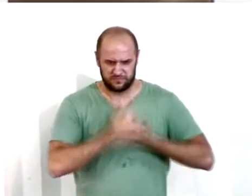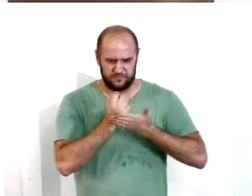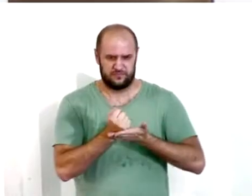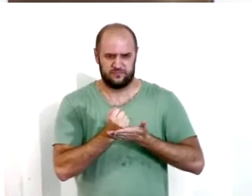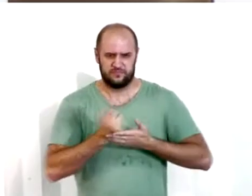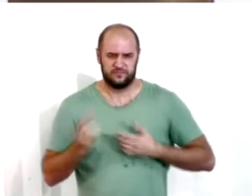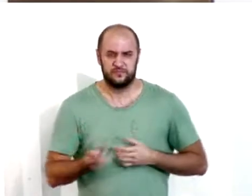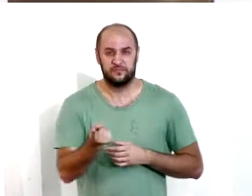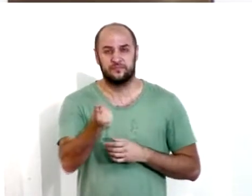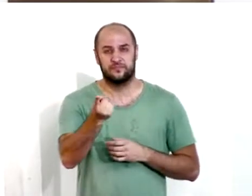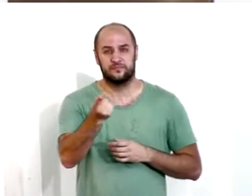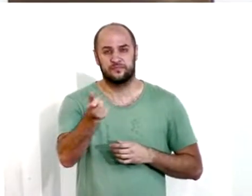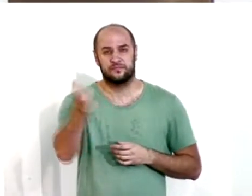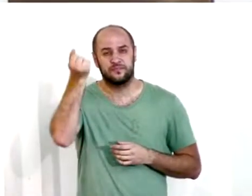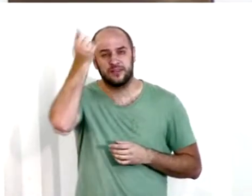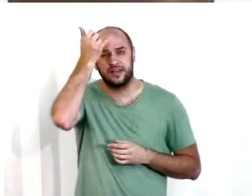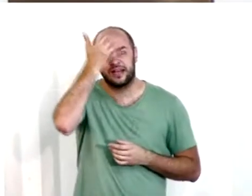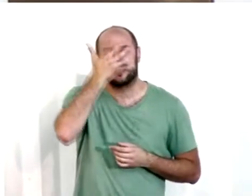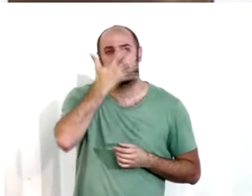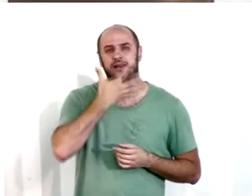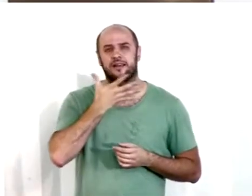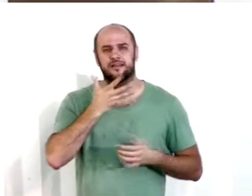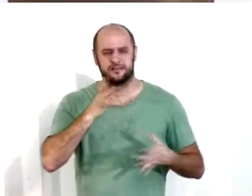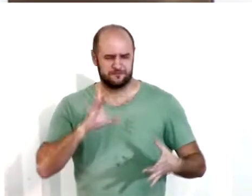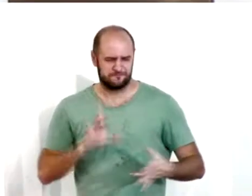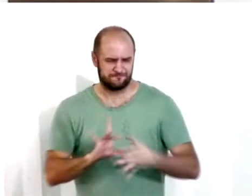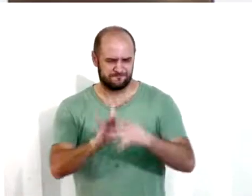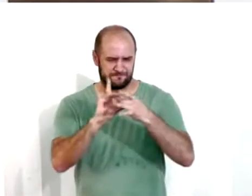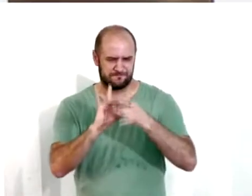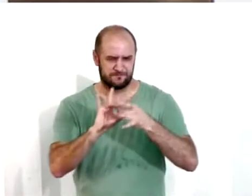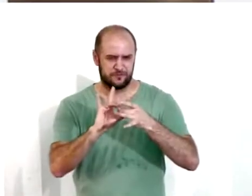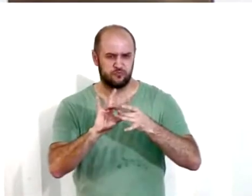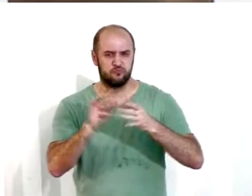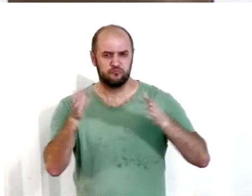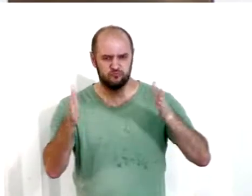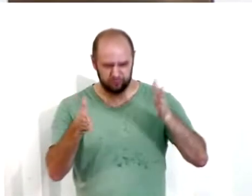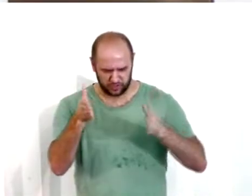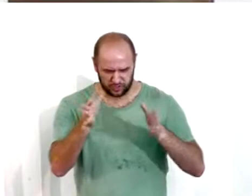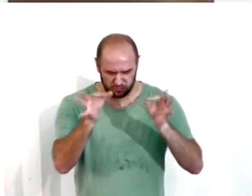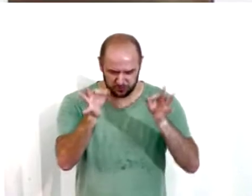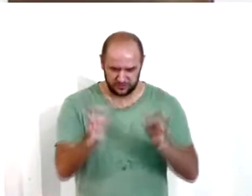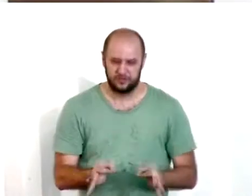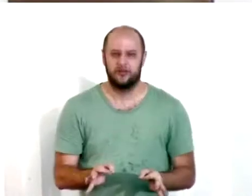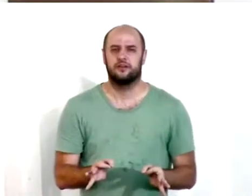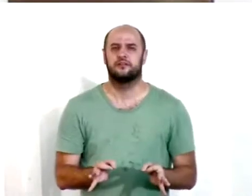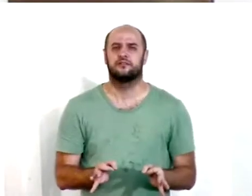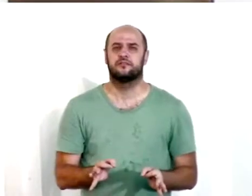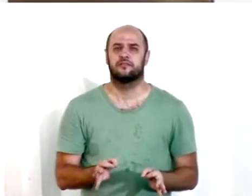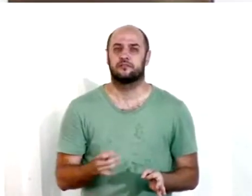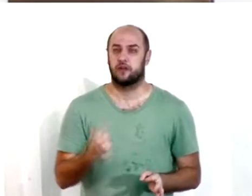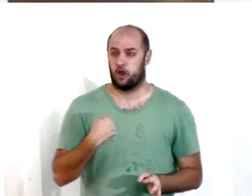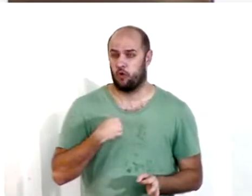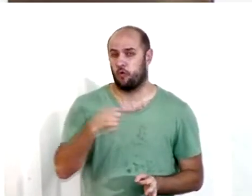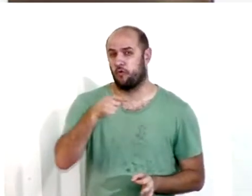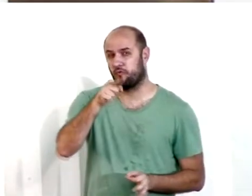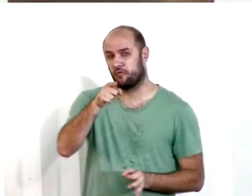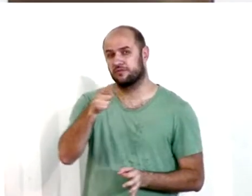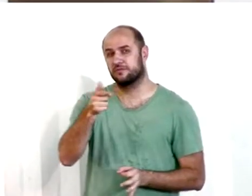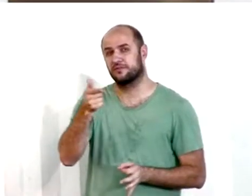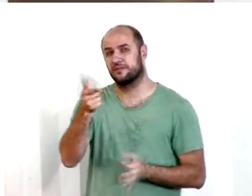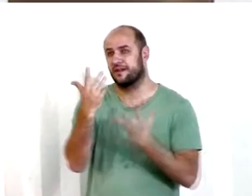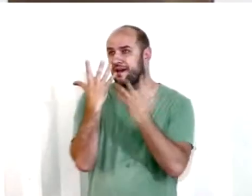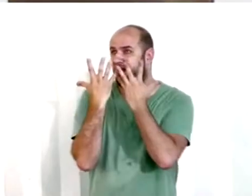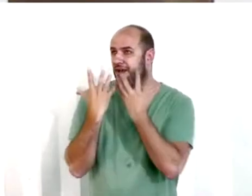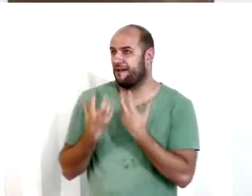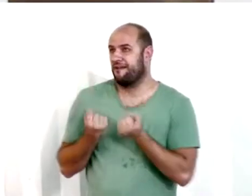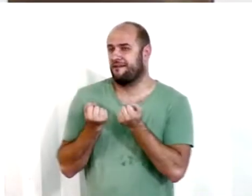de graça vem para ser realizada no tempo, para que eu e você pudéssemos